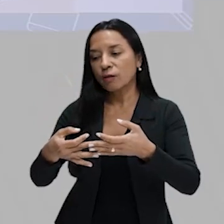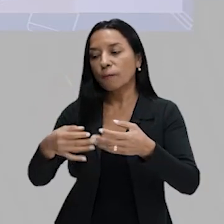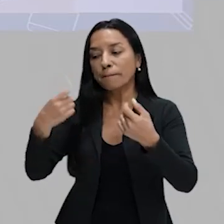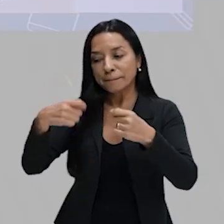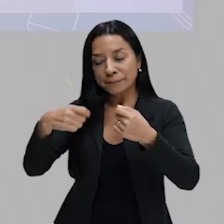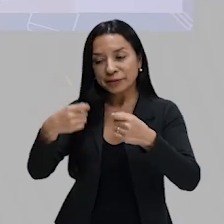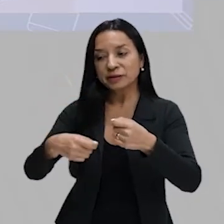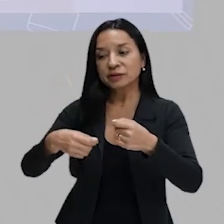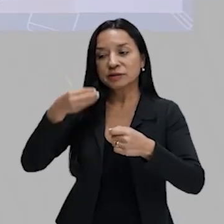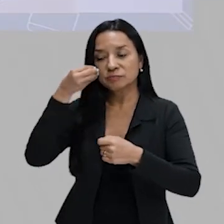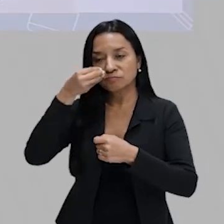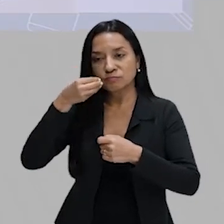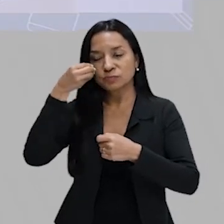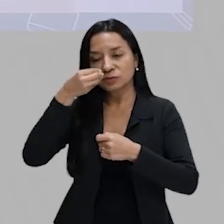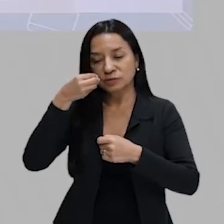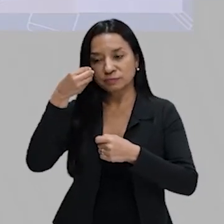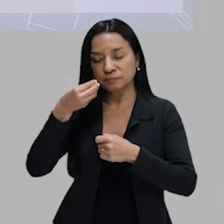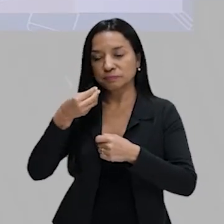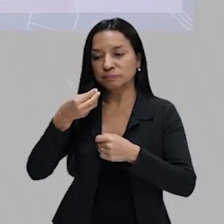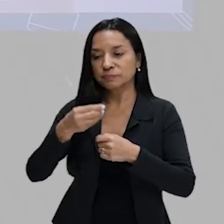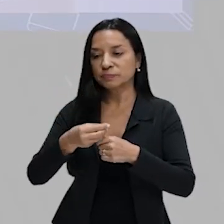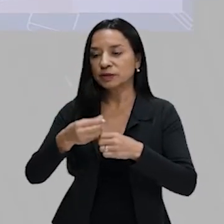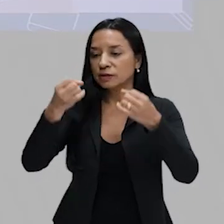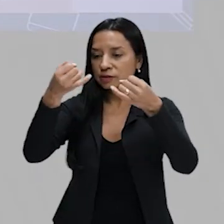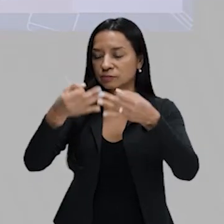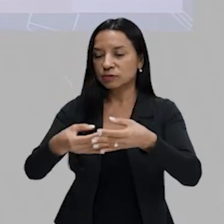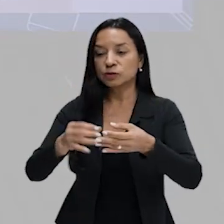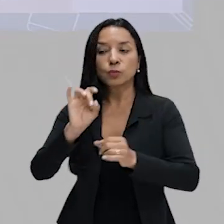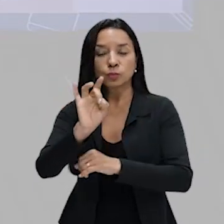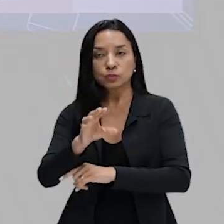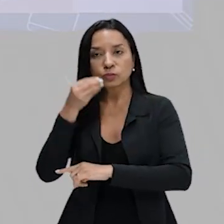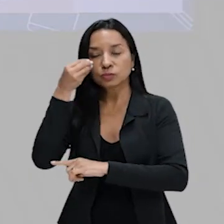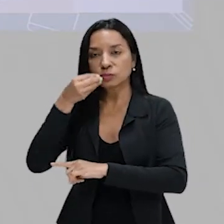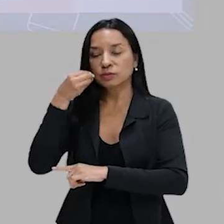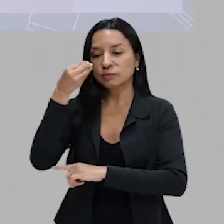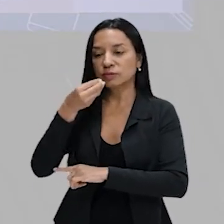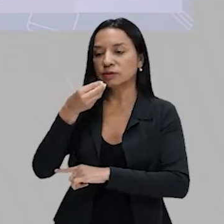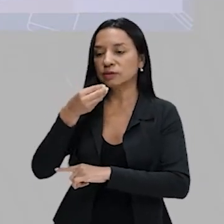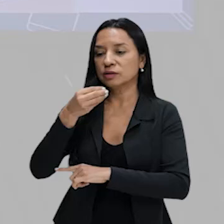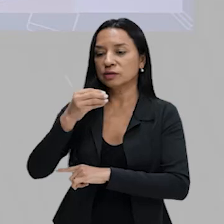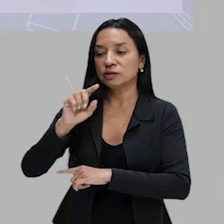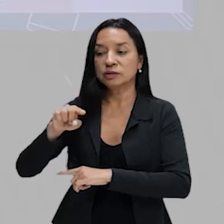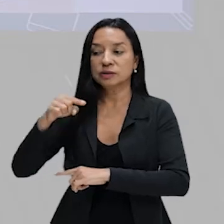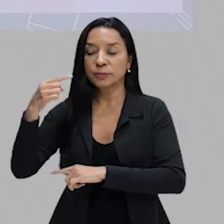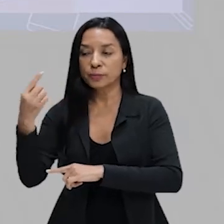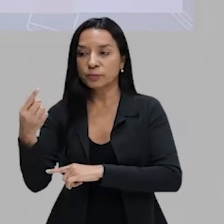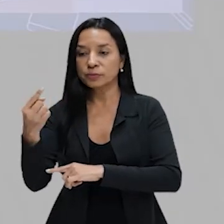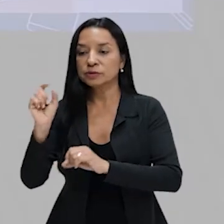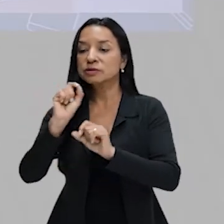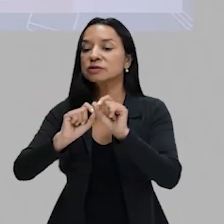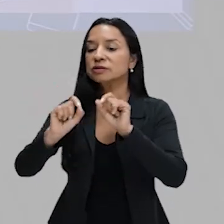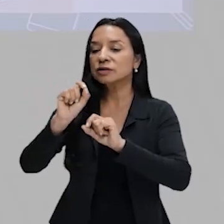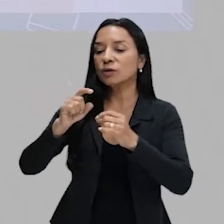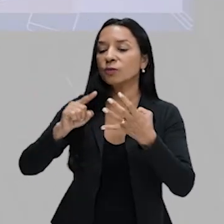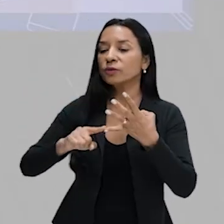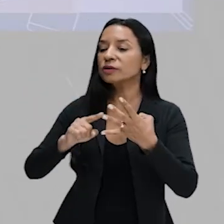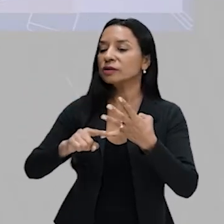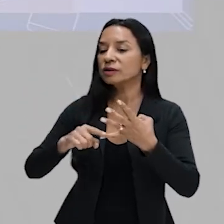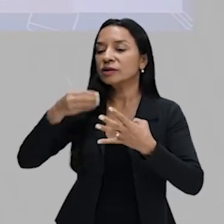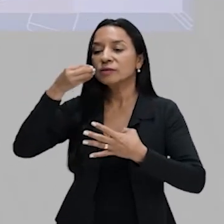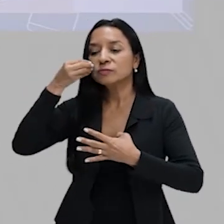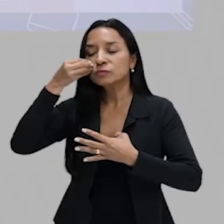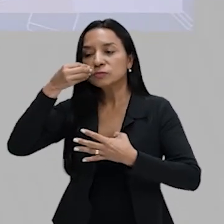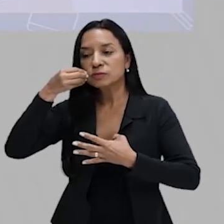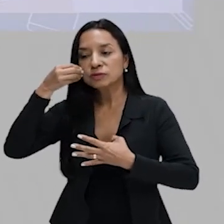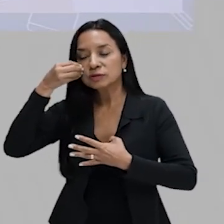E essa explicação só é testada no próximo passo, que é a